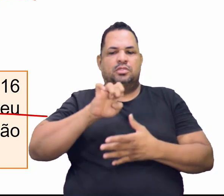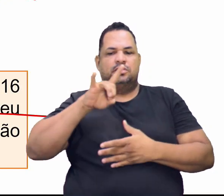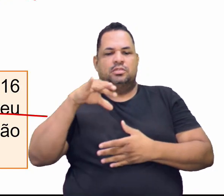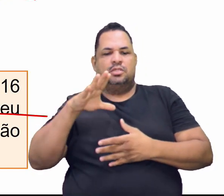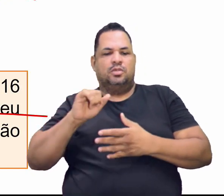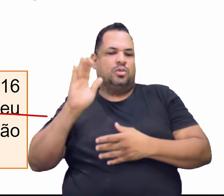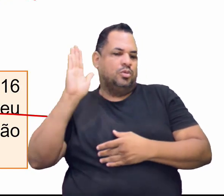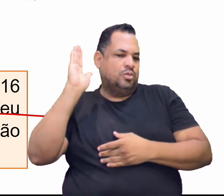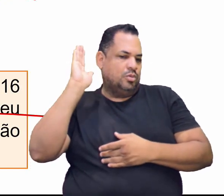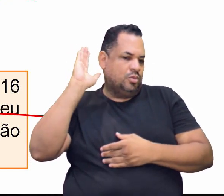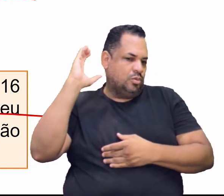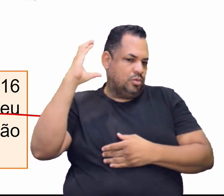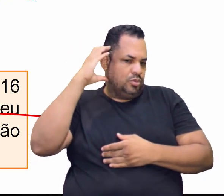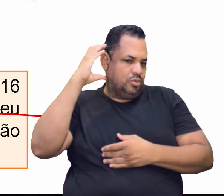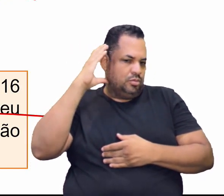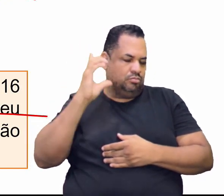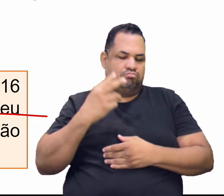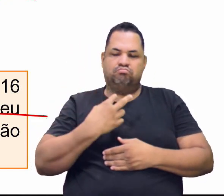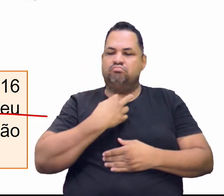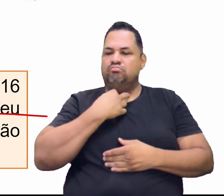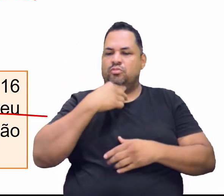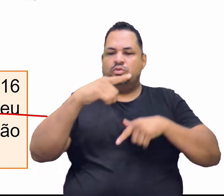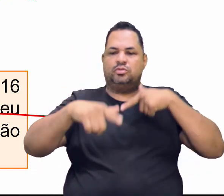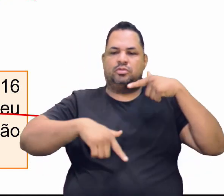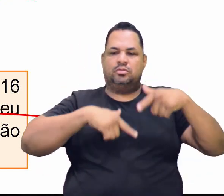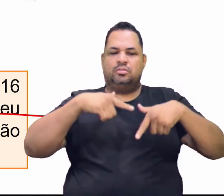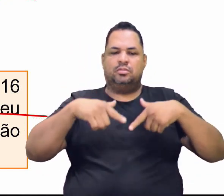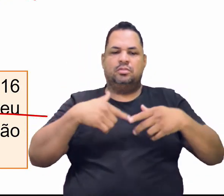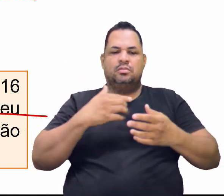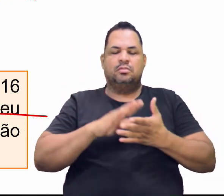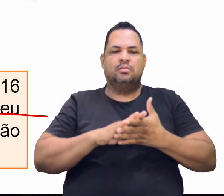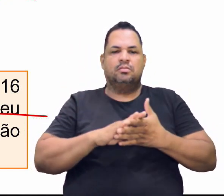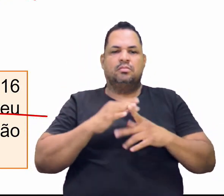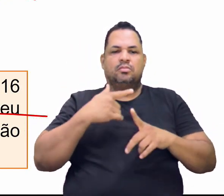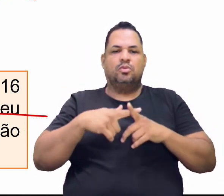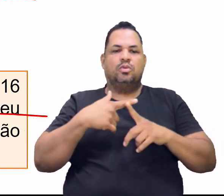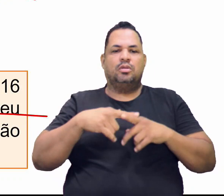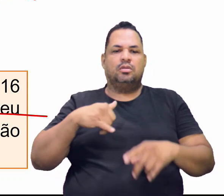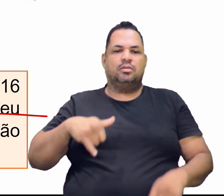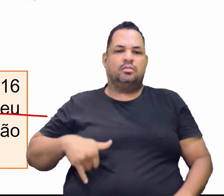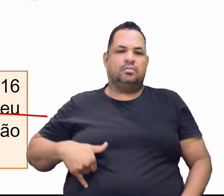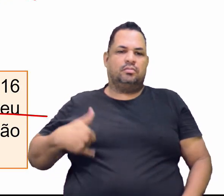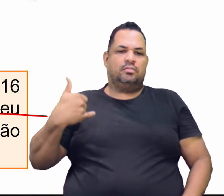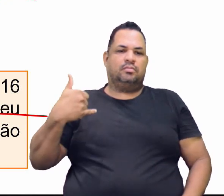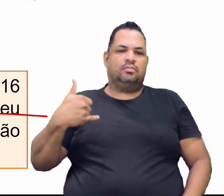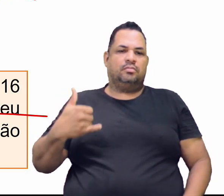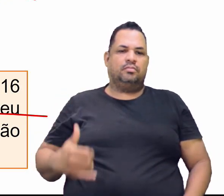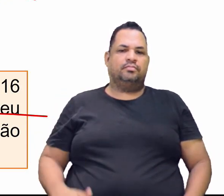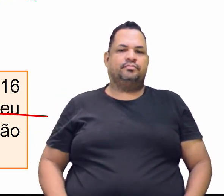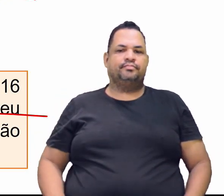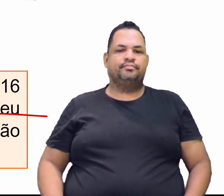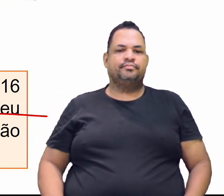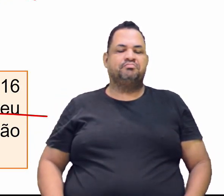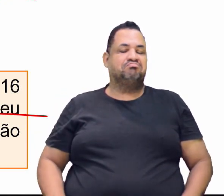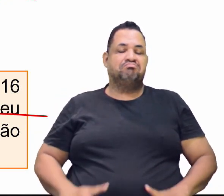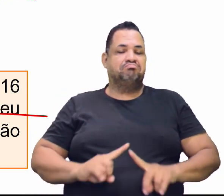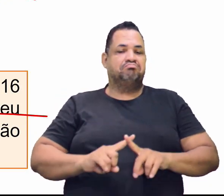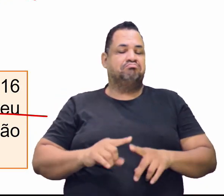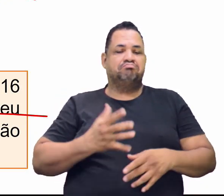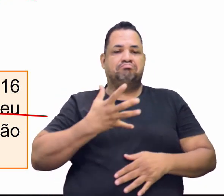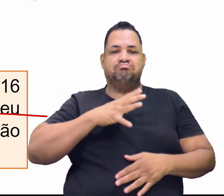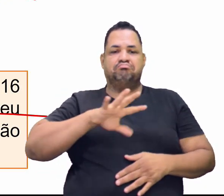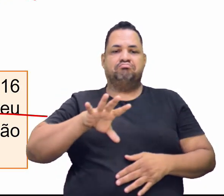Cuiabano, mas ele não pôde exercer a função de professor devido à sua idade, 16 anos. Mas ele não queria